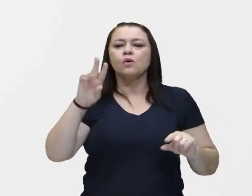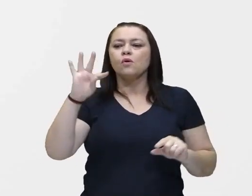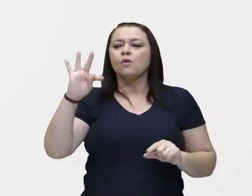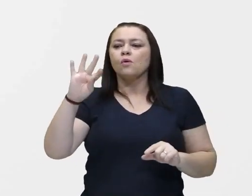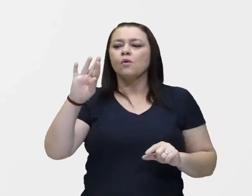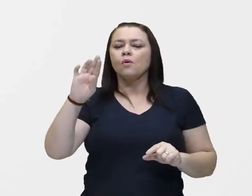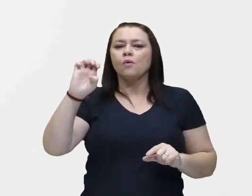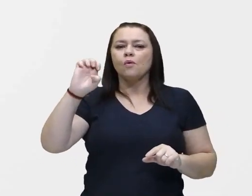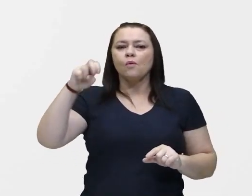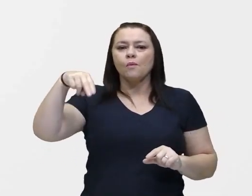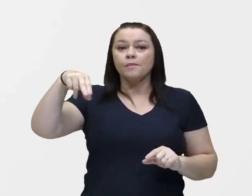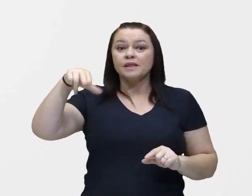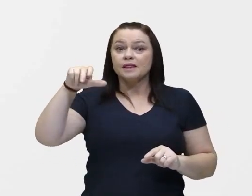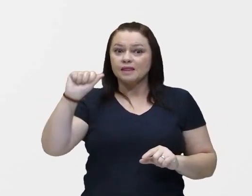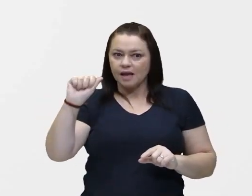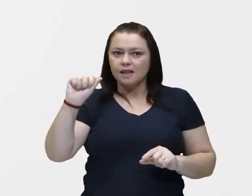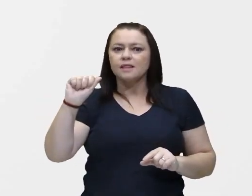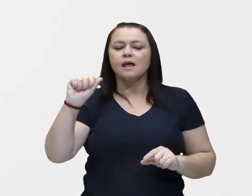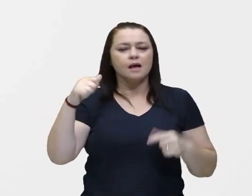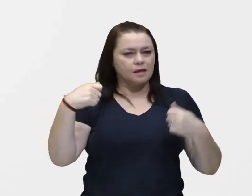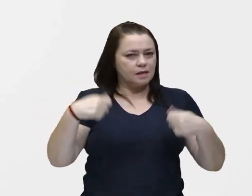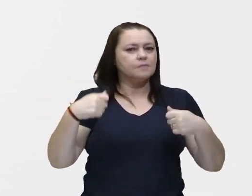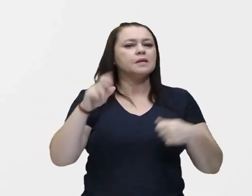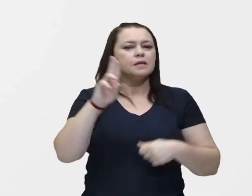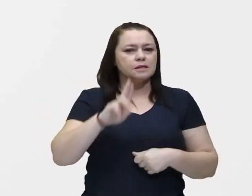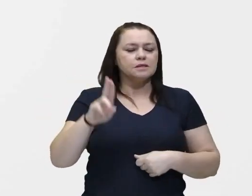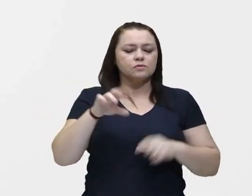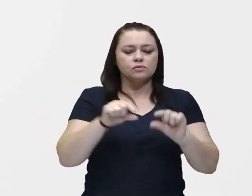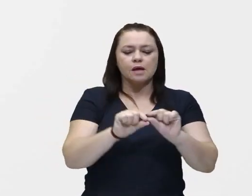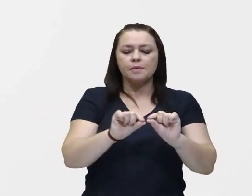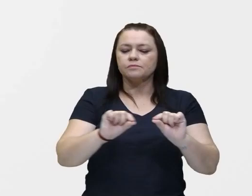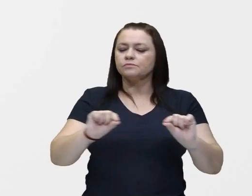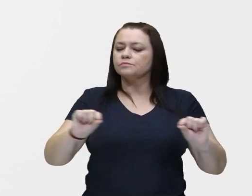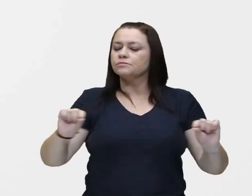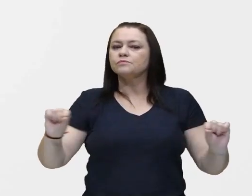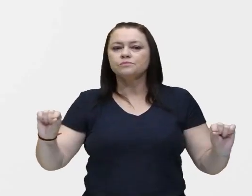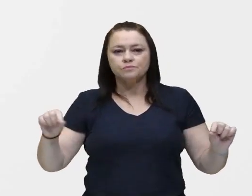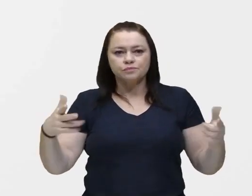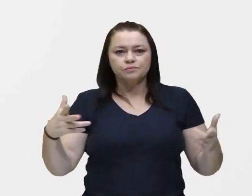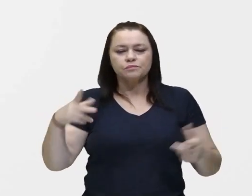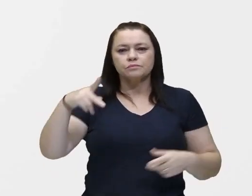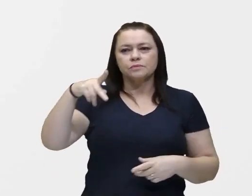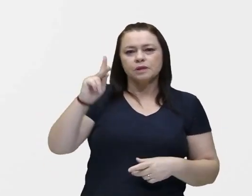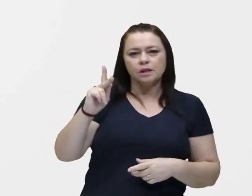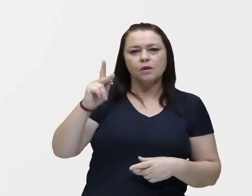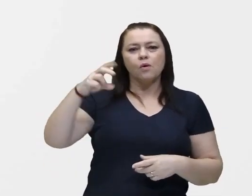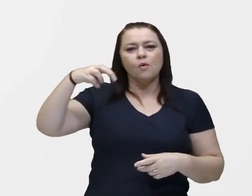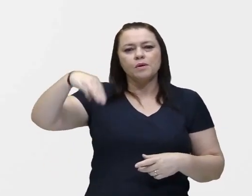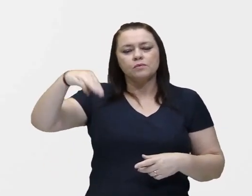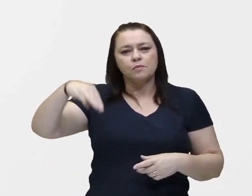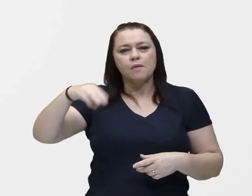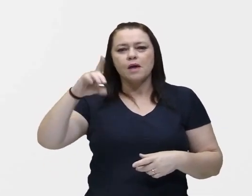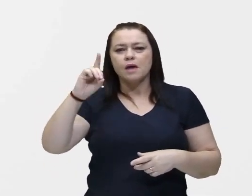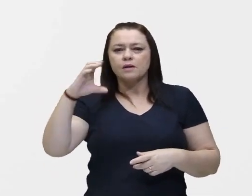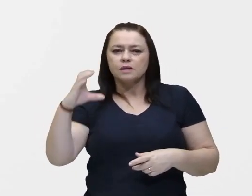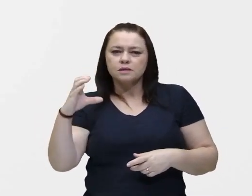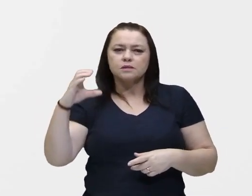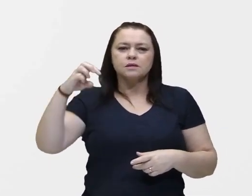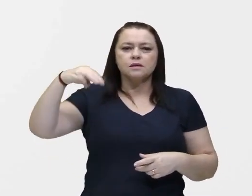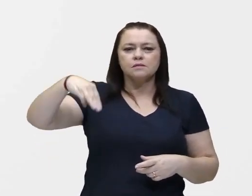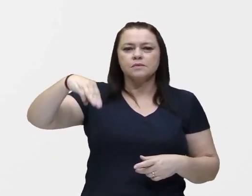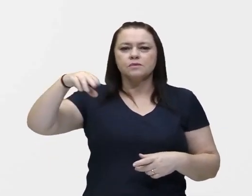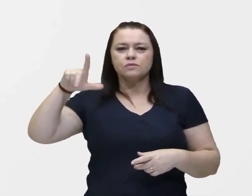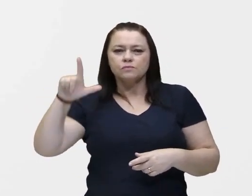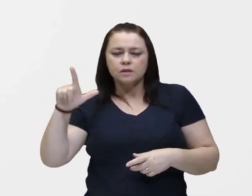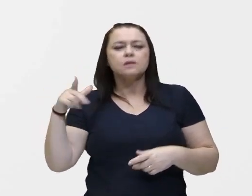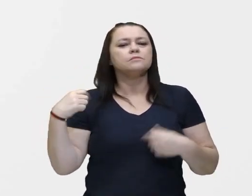muito importante. Nós vamos ter aí as unidades de comprimento. O quilômetro, metro, decímetro, centímetro, milímetro.